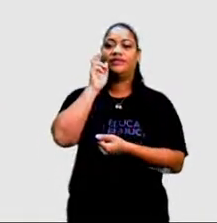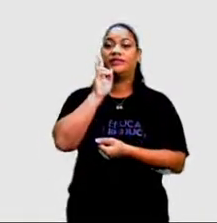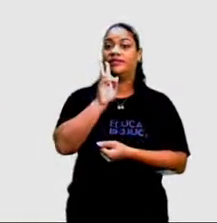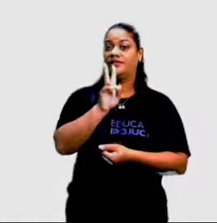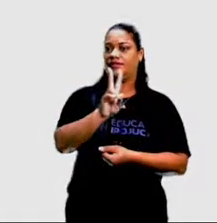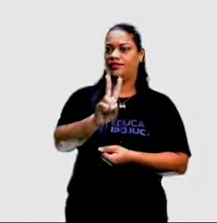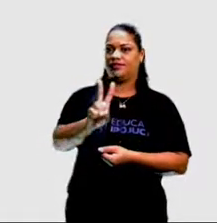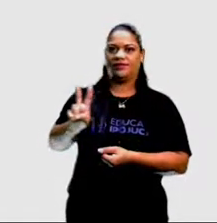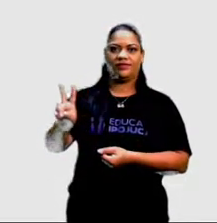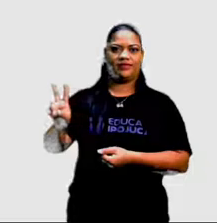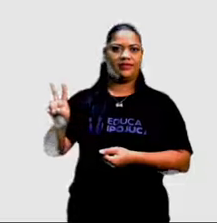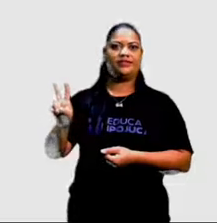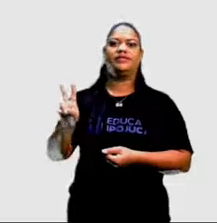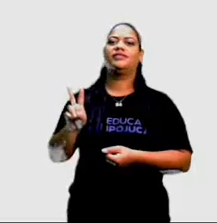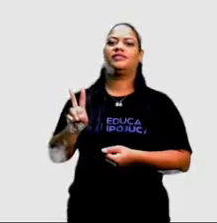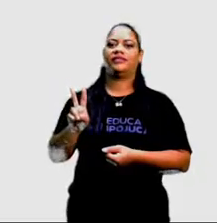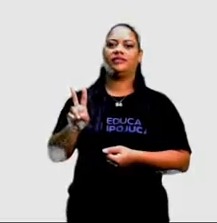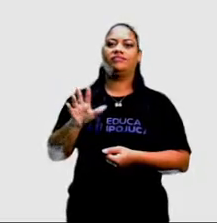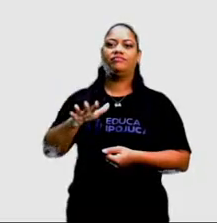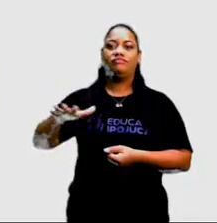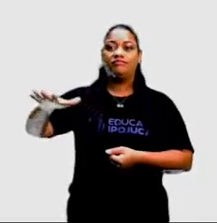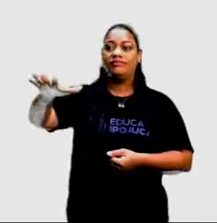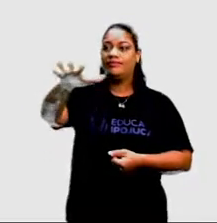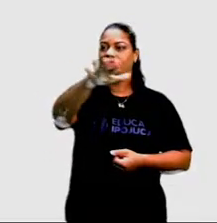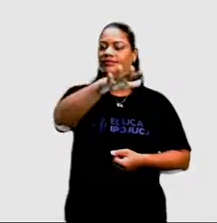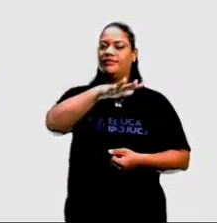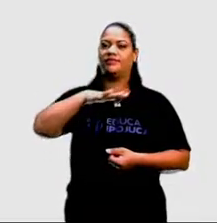no nosso espaço,